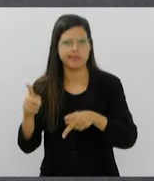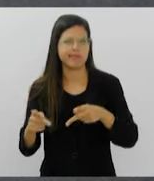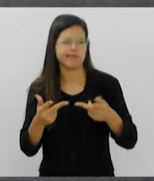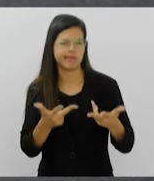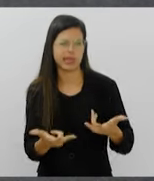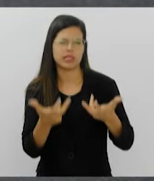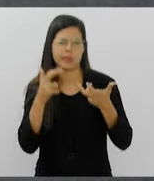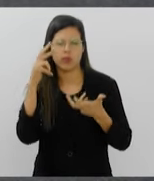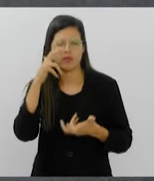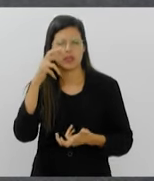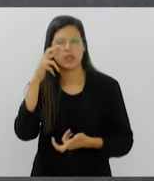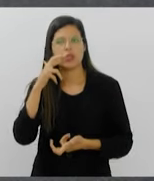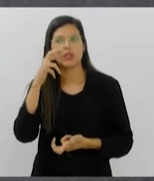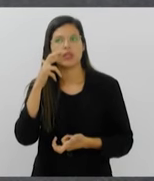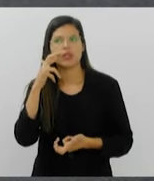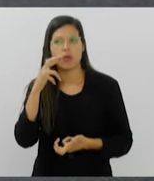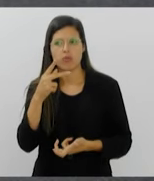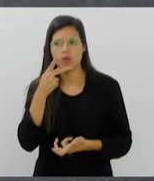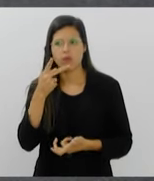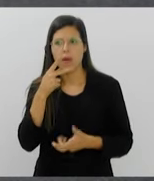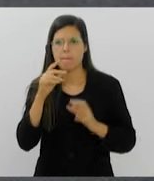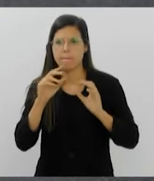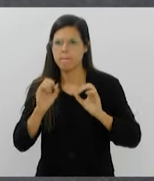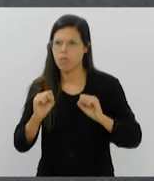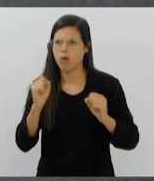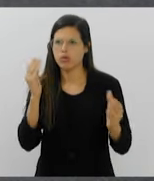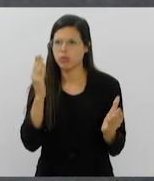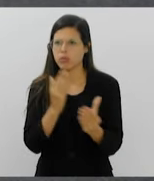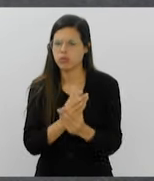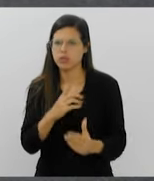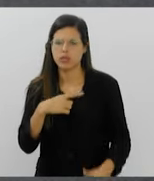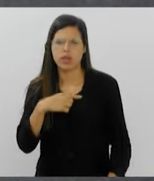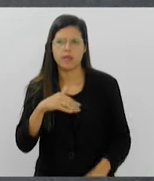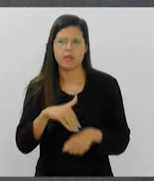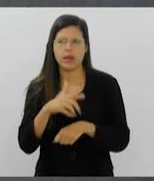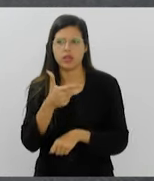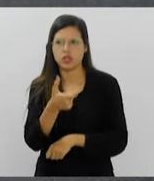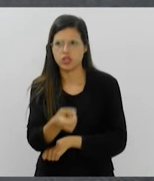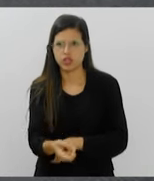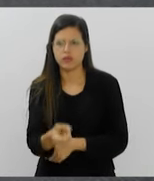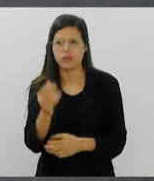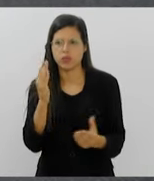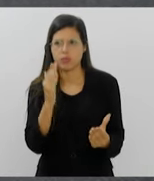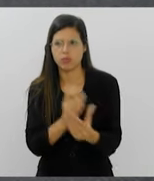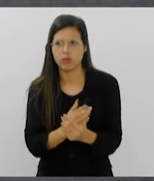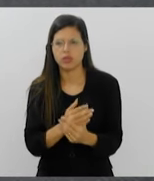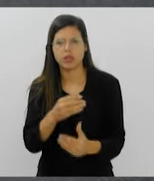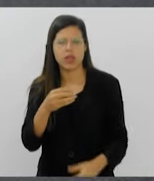digo, custe o que custar, pode processar a gente como a gente já tem mais de 20 processos, de abuso de autoridade,